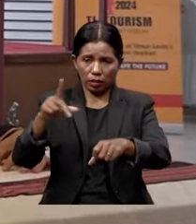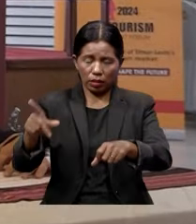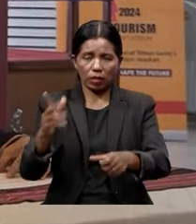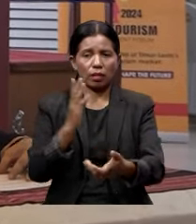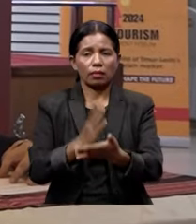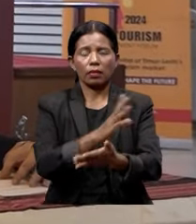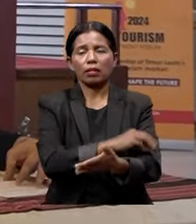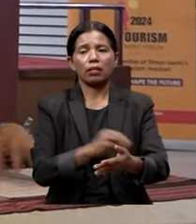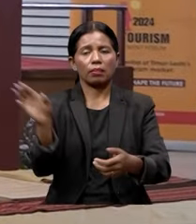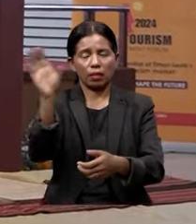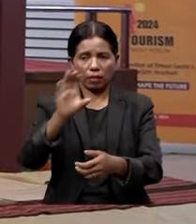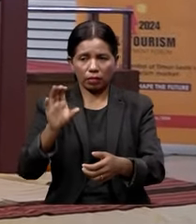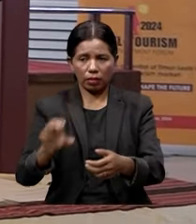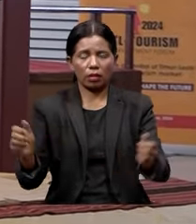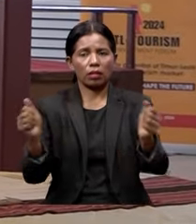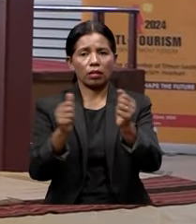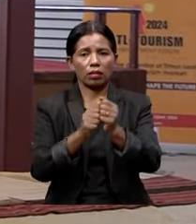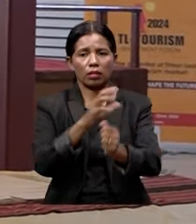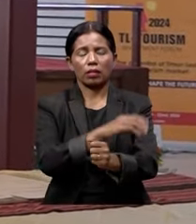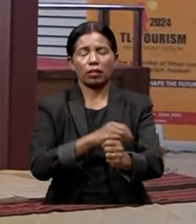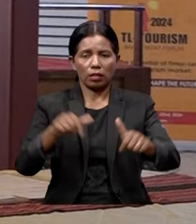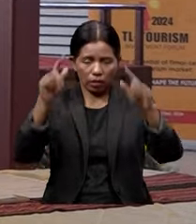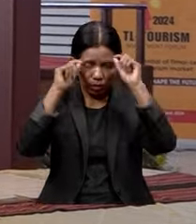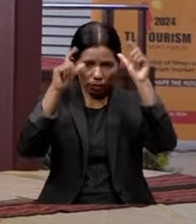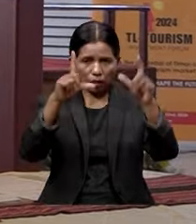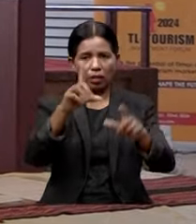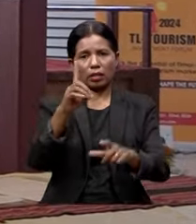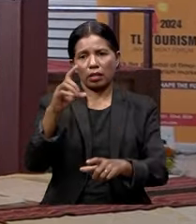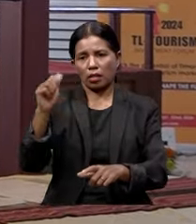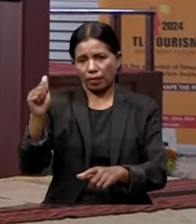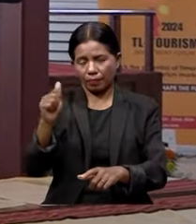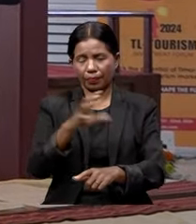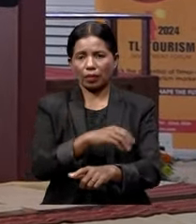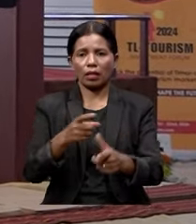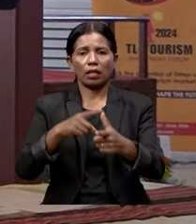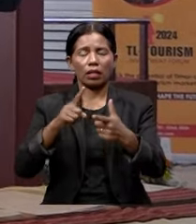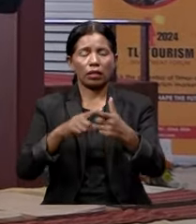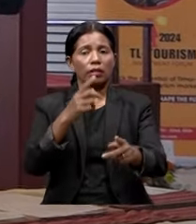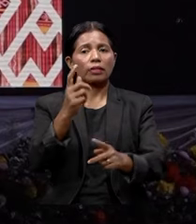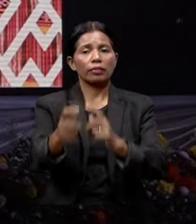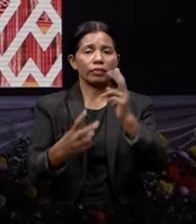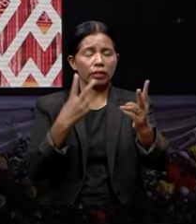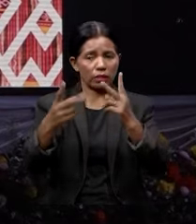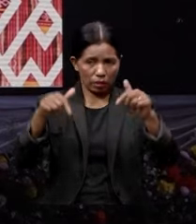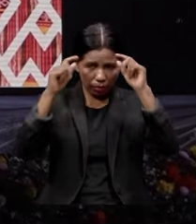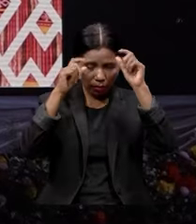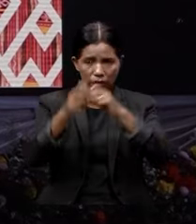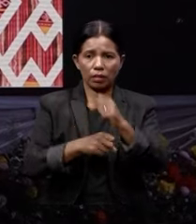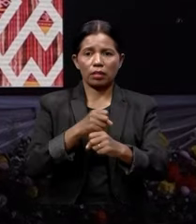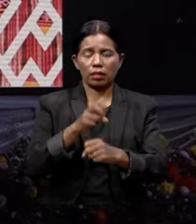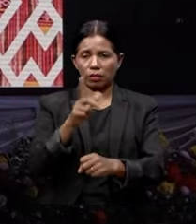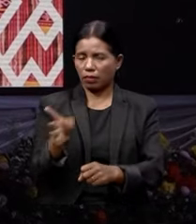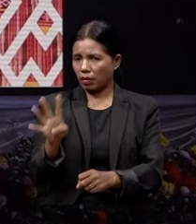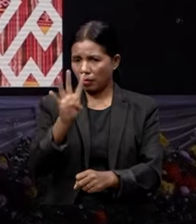à alteração climática ou carbono. No Tesouro Timor LDA, Fórum Investimento Turismo Timor-Leste, Tinan Rihun Rua Ronolo